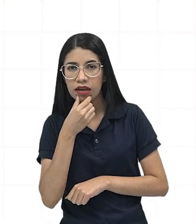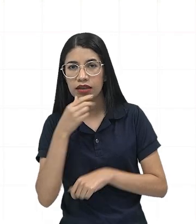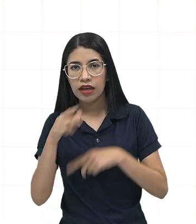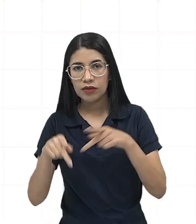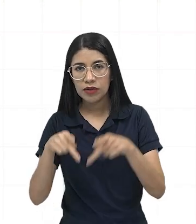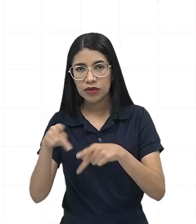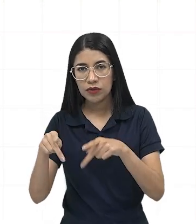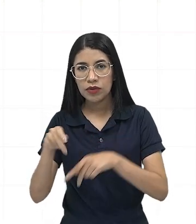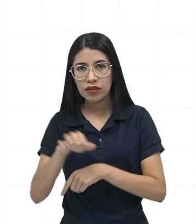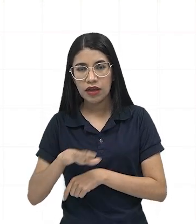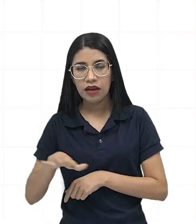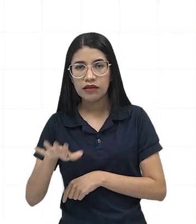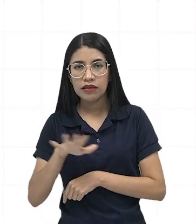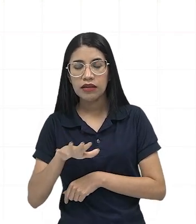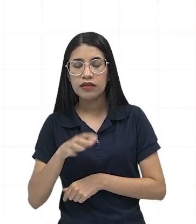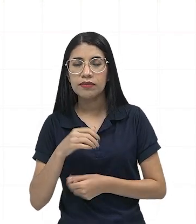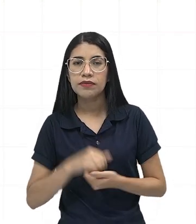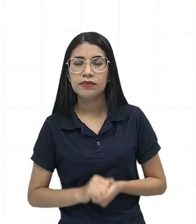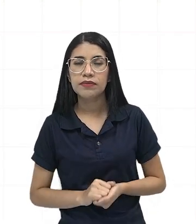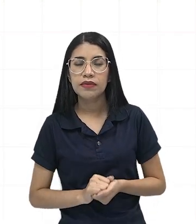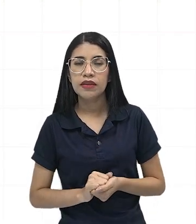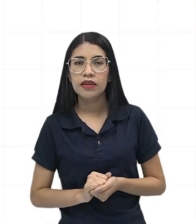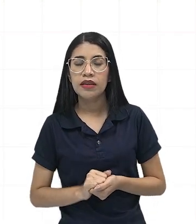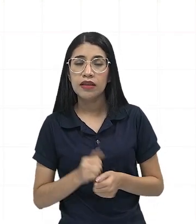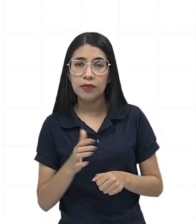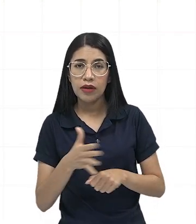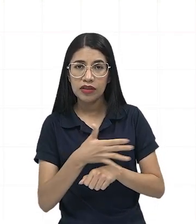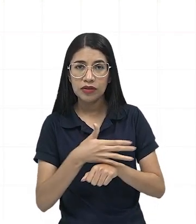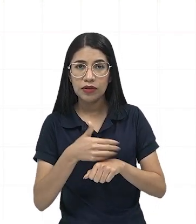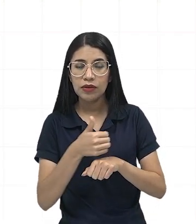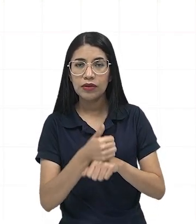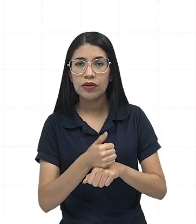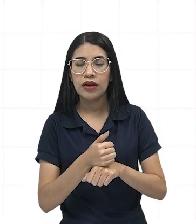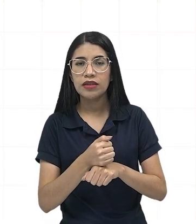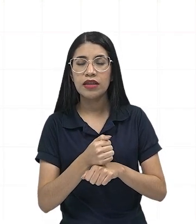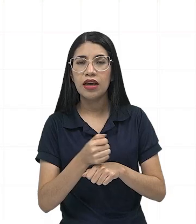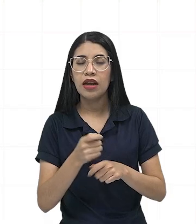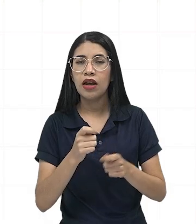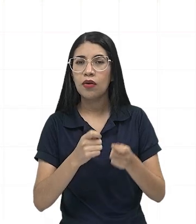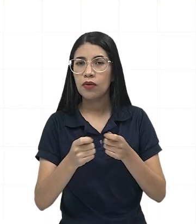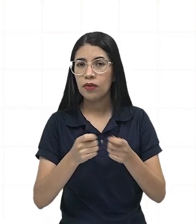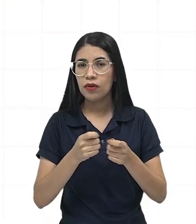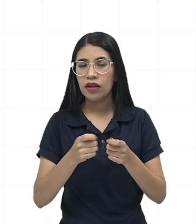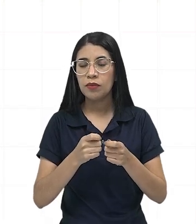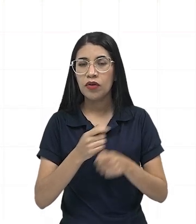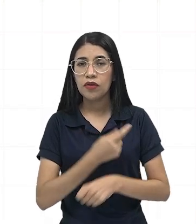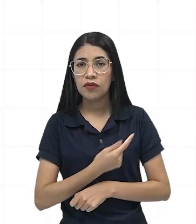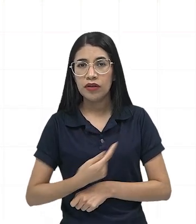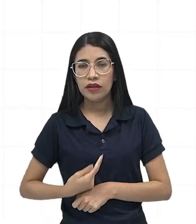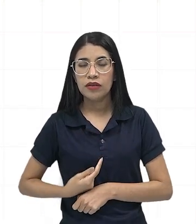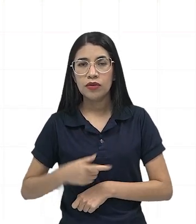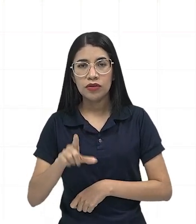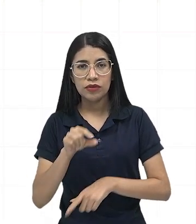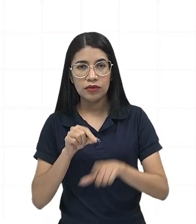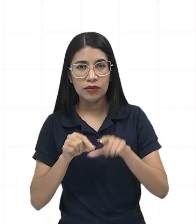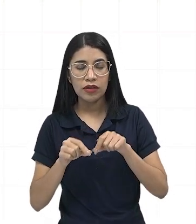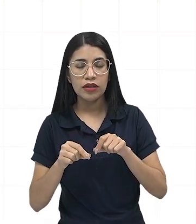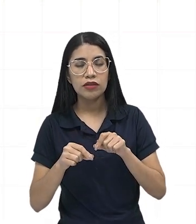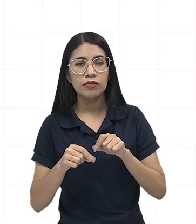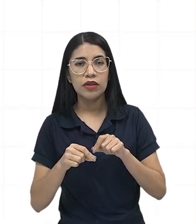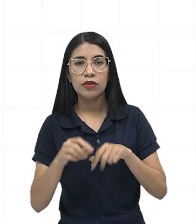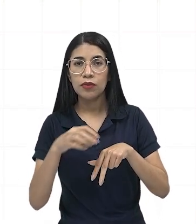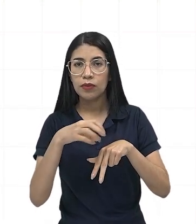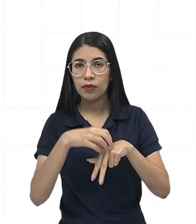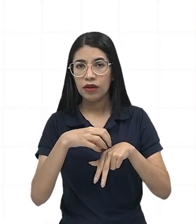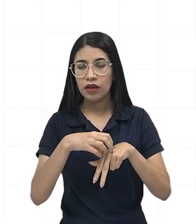galerinha do Reino Unido, tá bom? As colônias eram administradas por governadores nomeados pelo rei inglês.